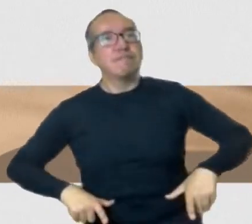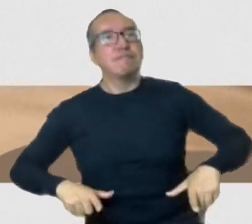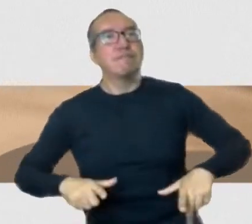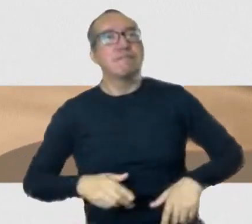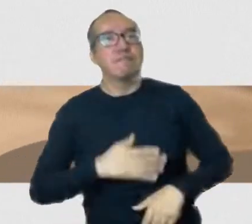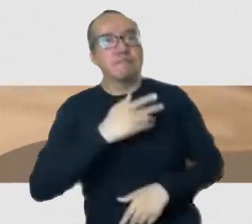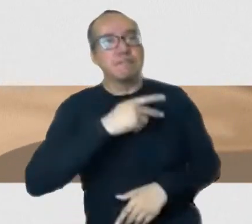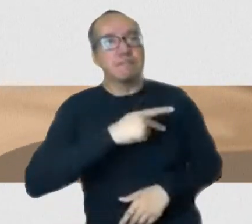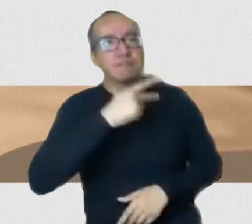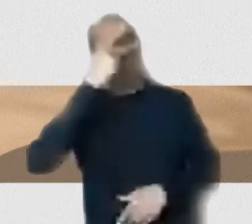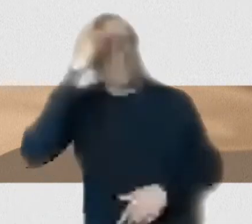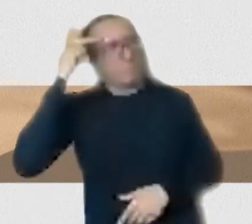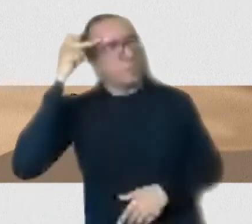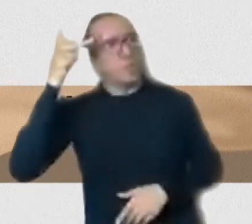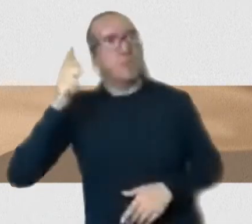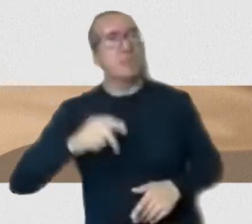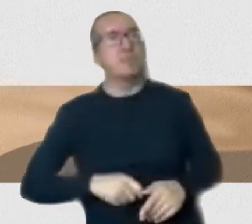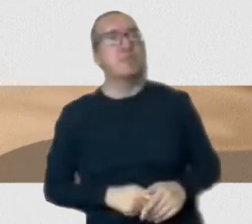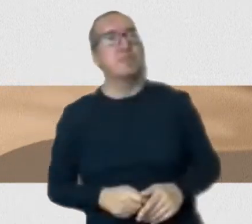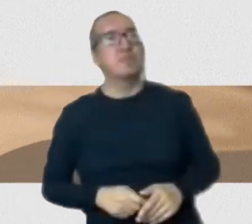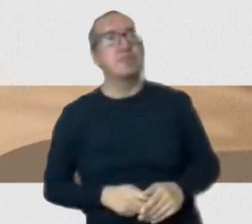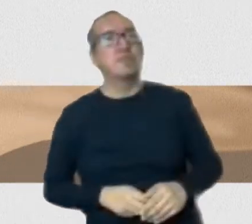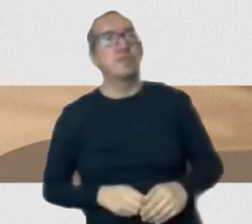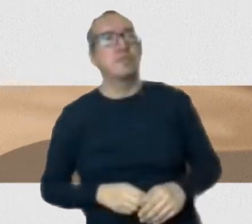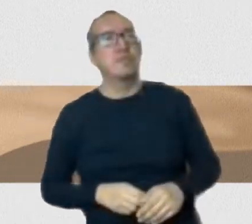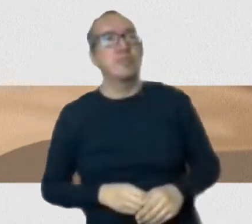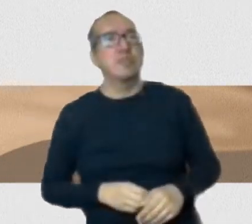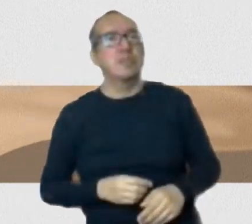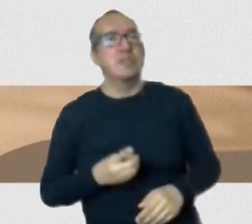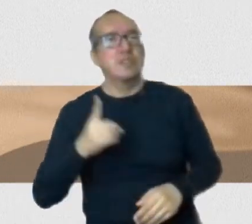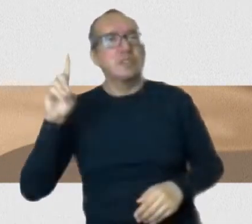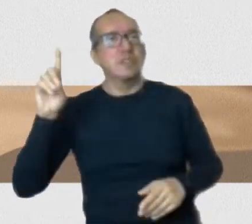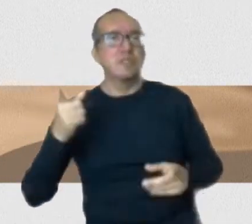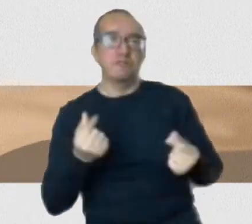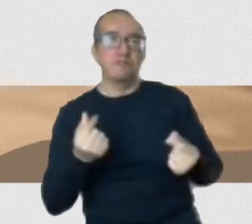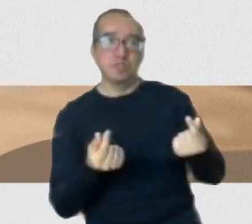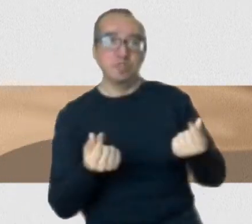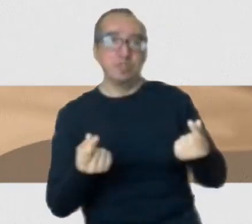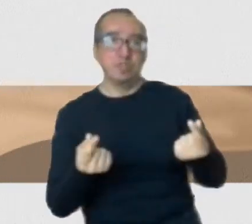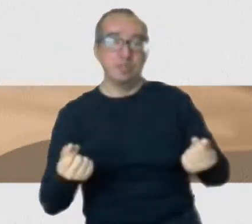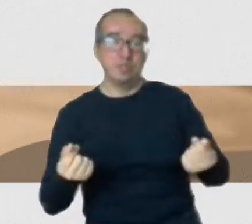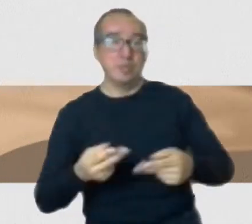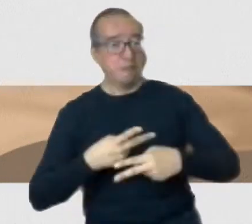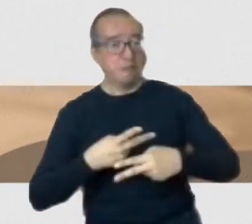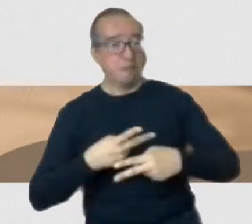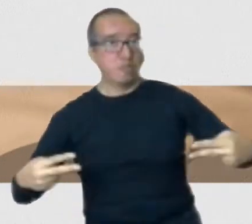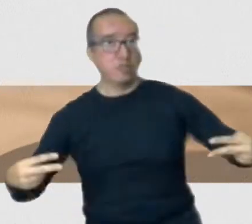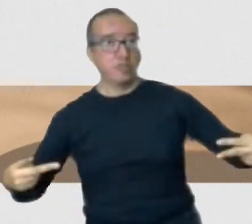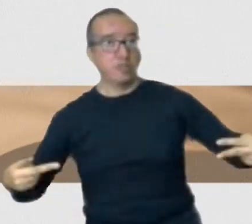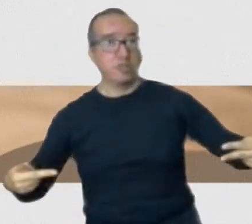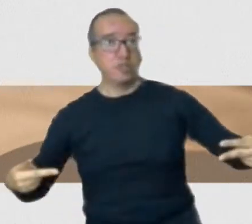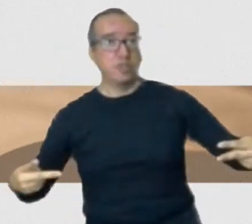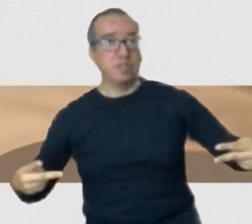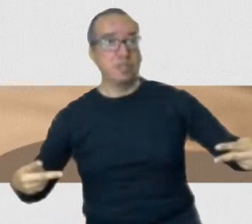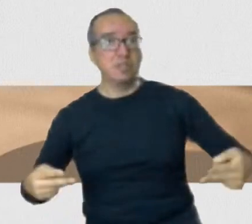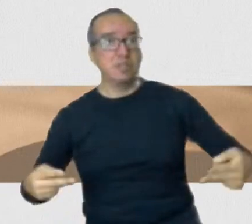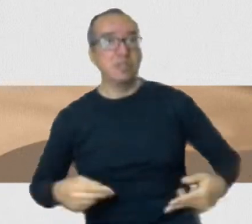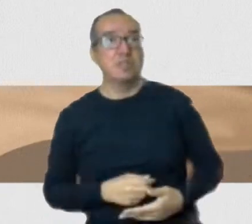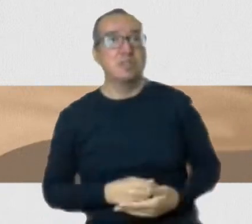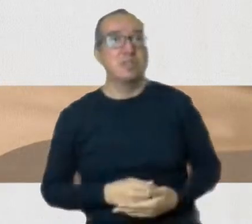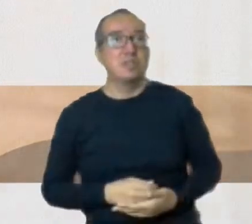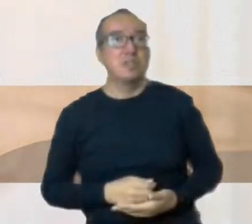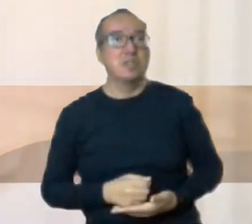os seus bens, os bens do Senhor, no propósito para que eles foram entregues, esse estado de sofrimento